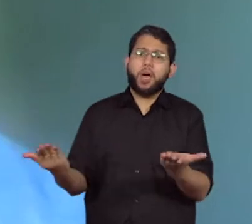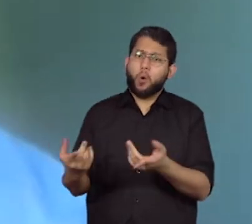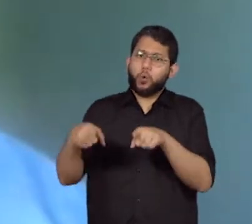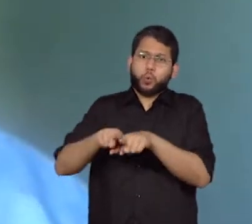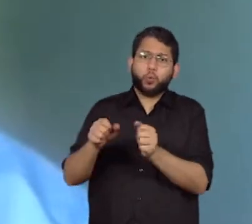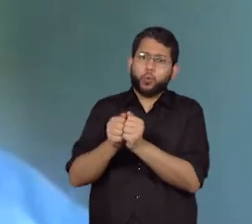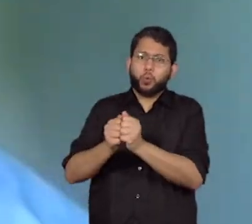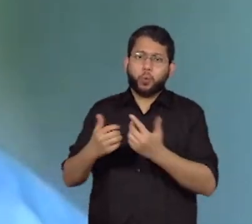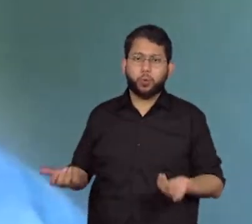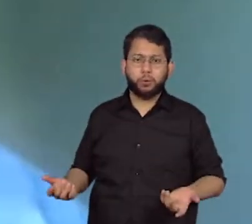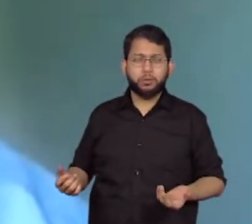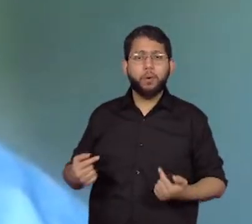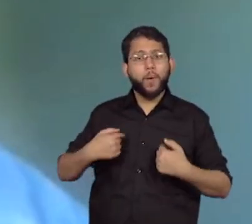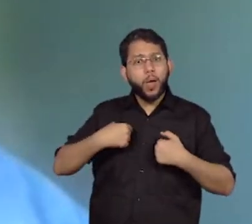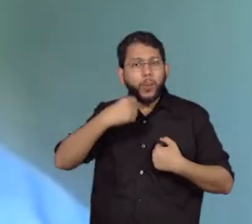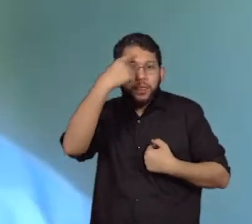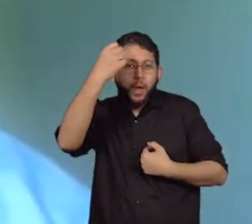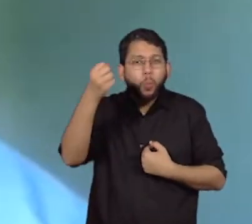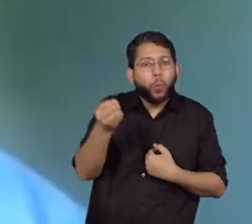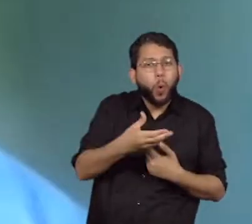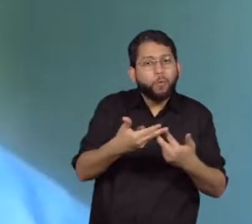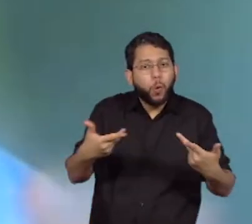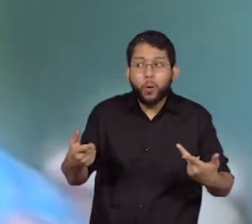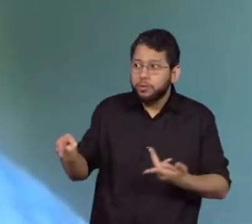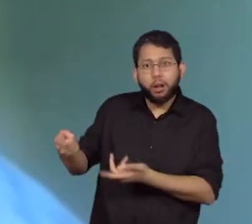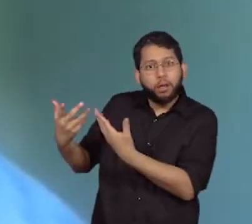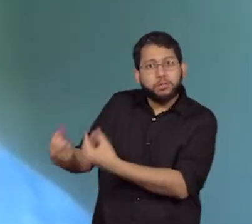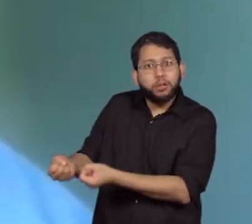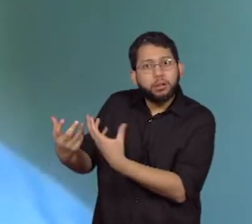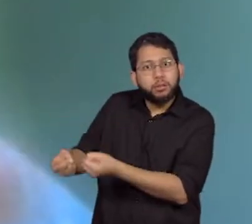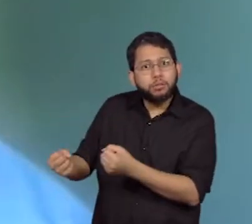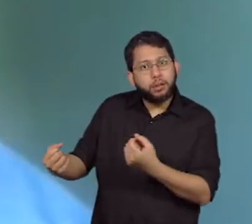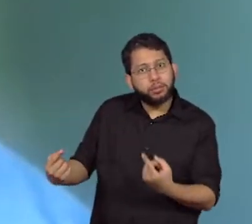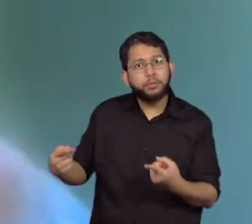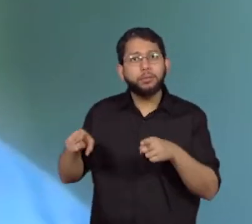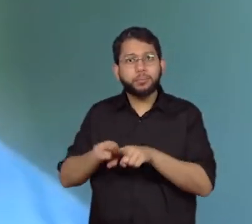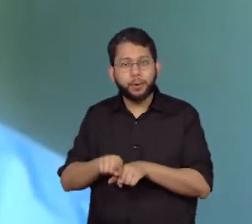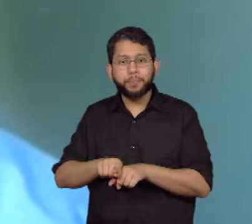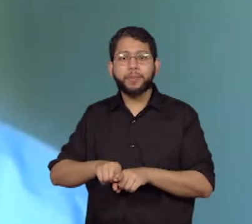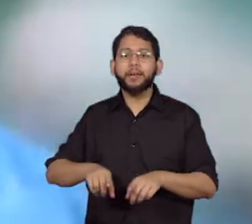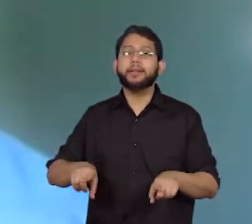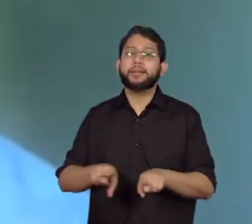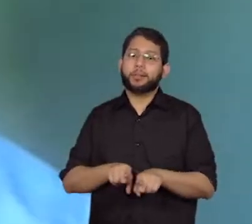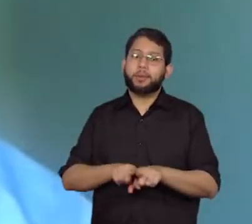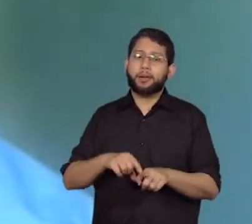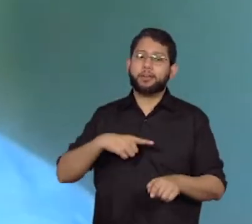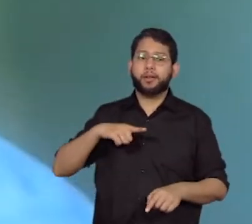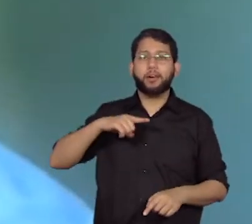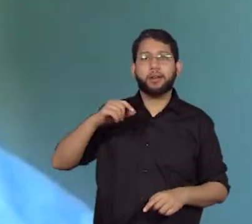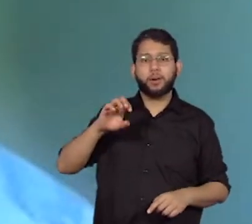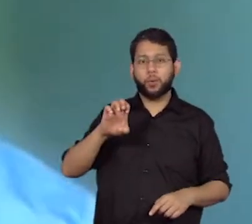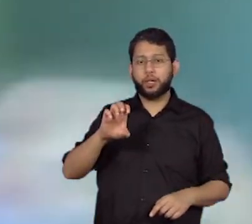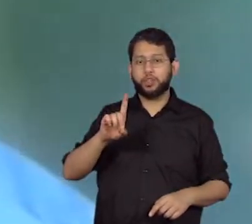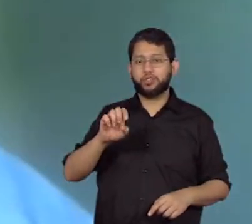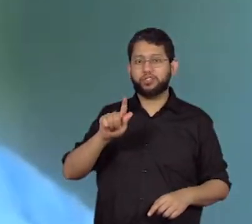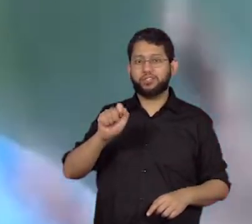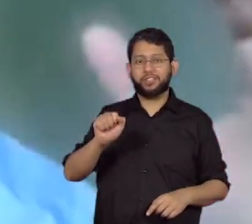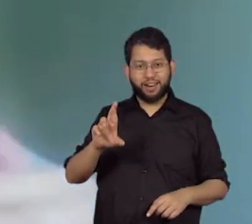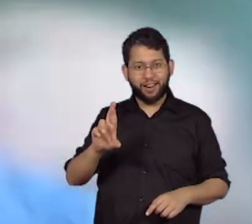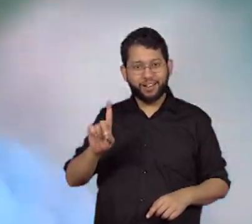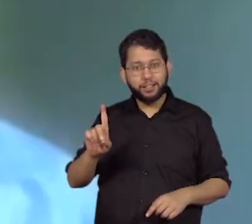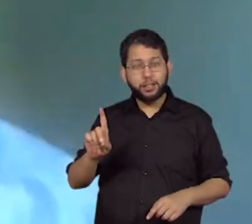Luiz sempre bancou as ideias novas, gostava de coisa nova. E o Edgardo Martólio, que é um ícone do jornalismo brasileiro, o cara